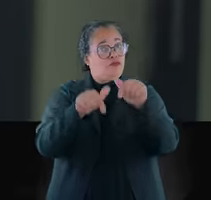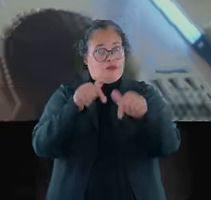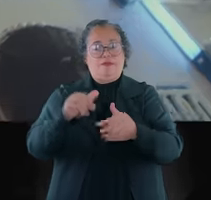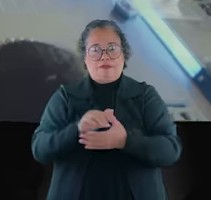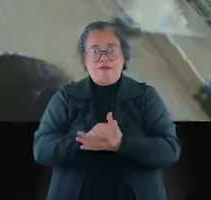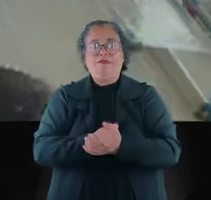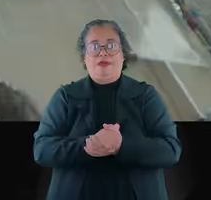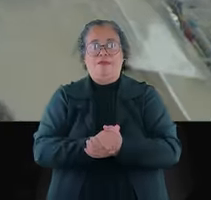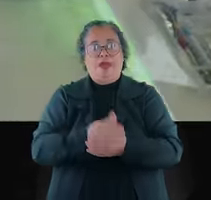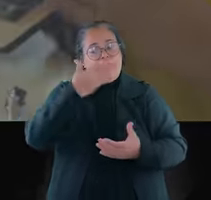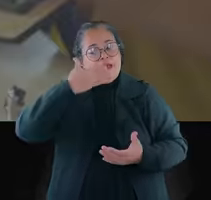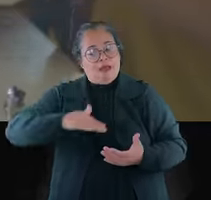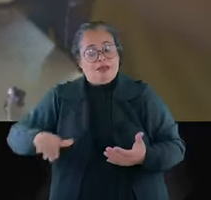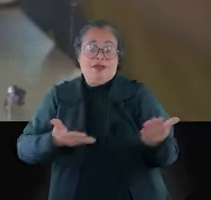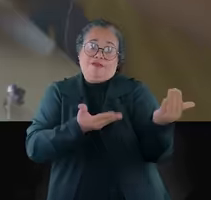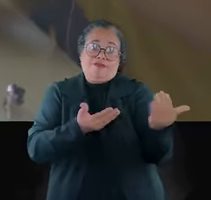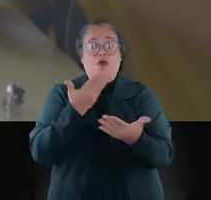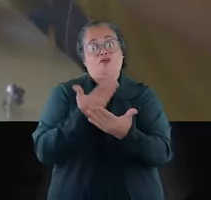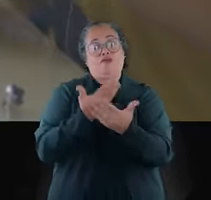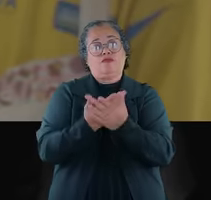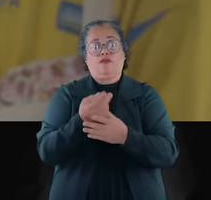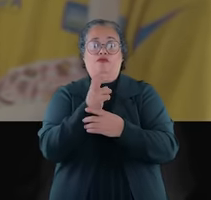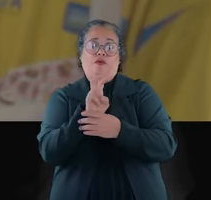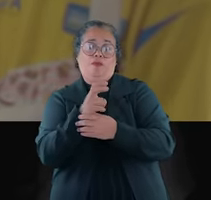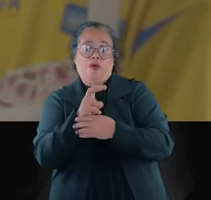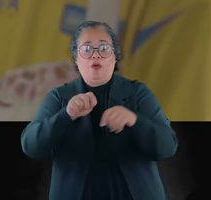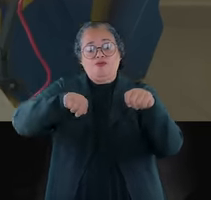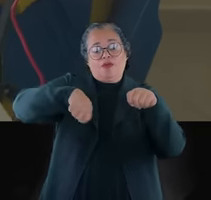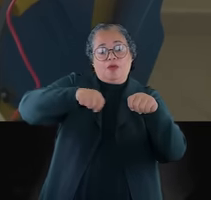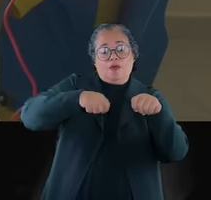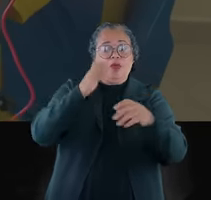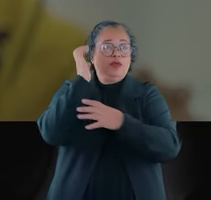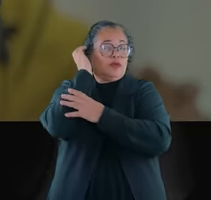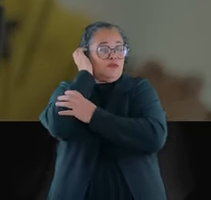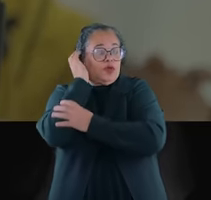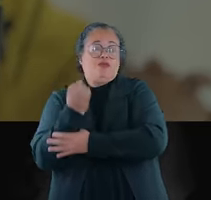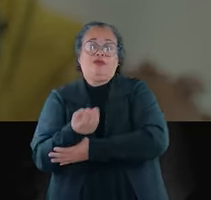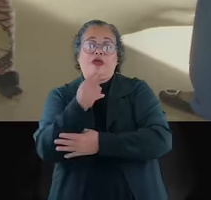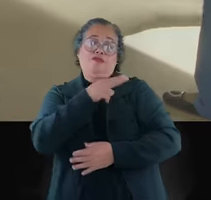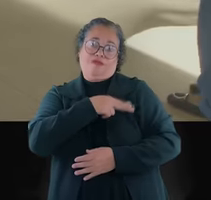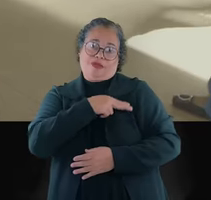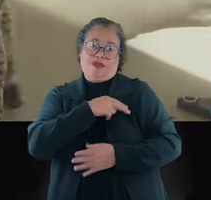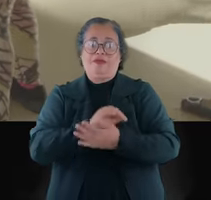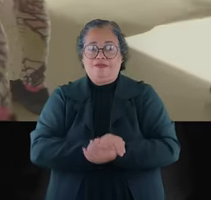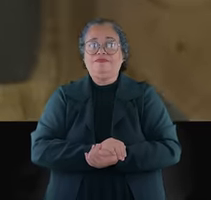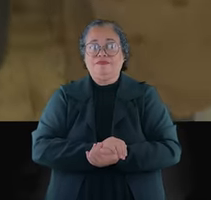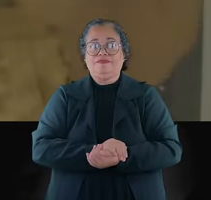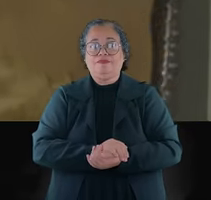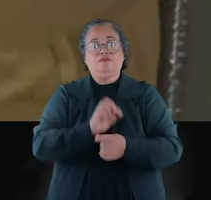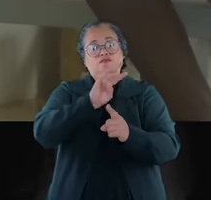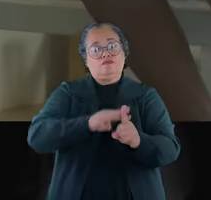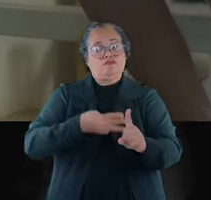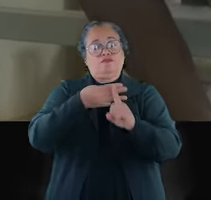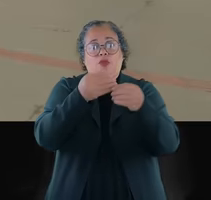trabalho. Nossas crianças e jovens agora têm aulas de robótica, culinária e podcast nos Naikas. Multiplicamos por